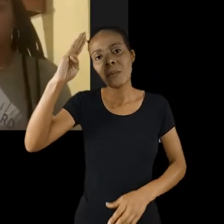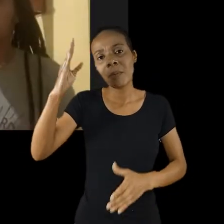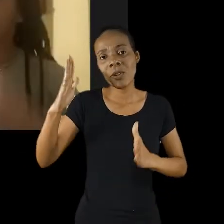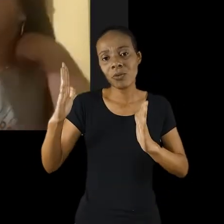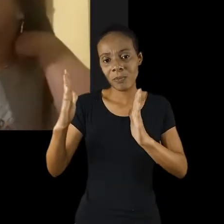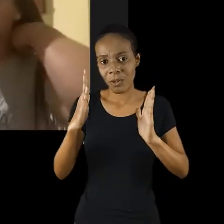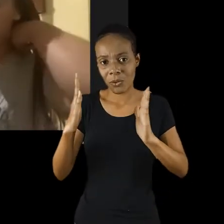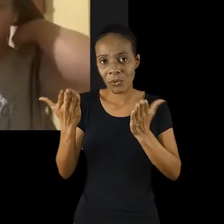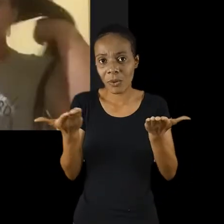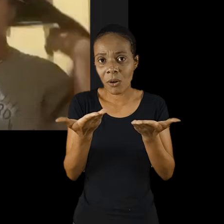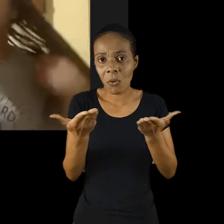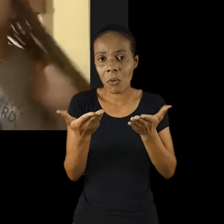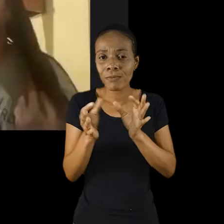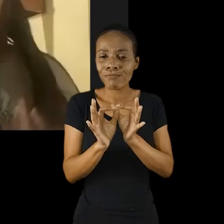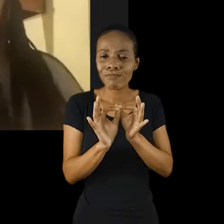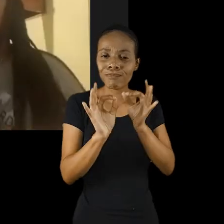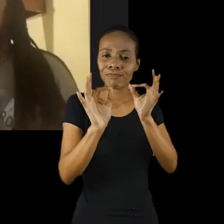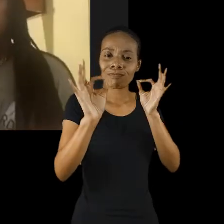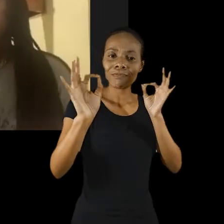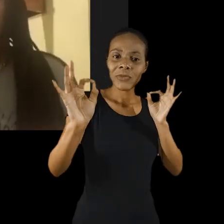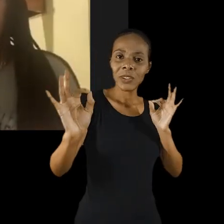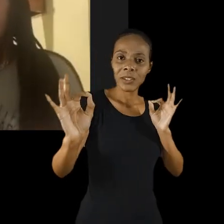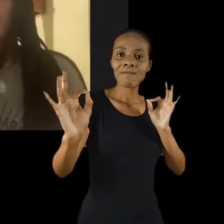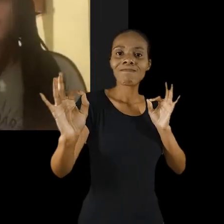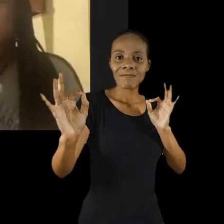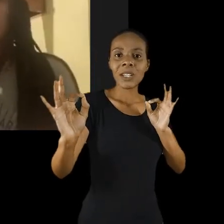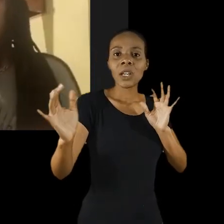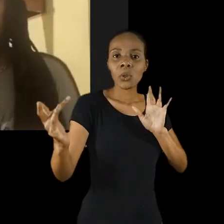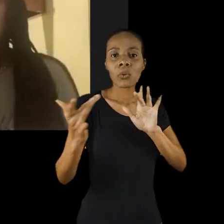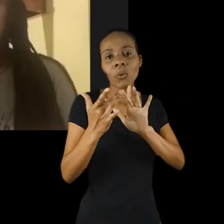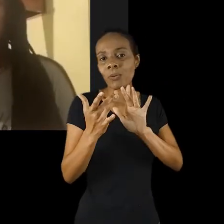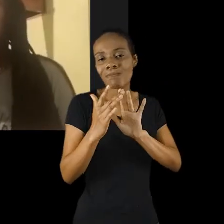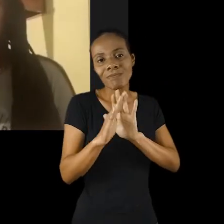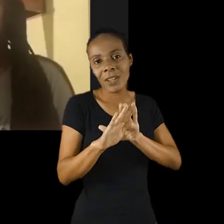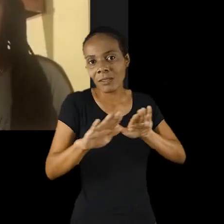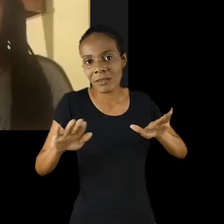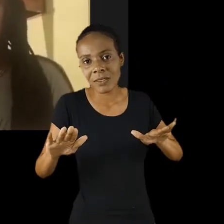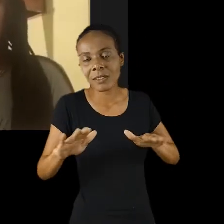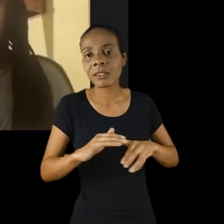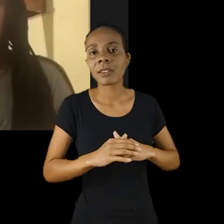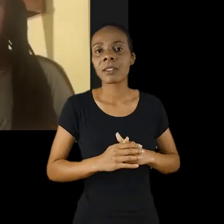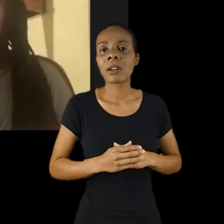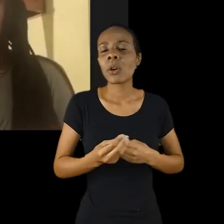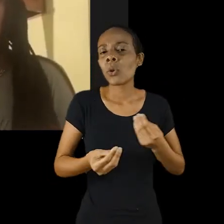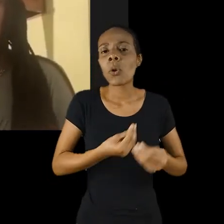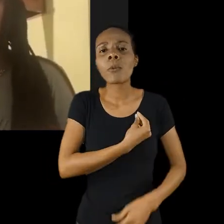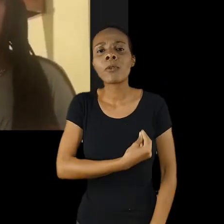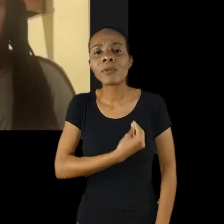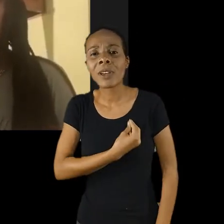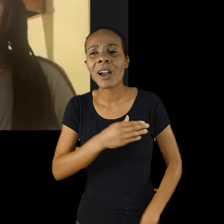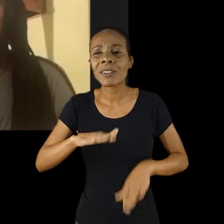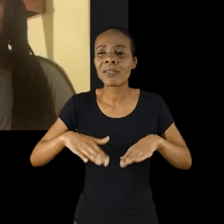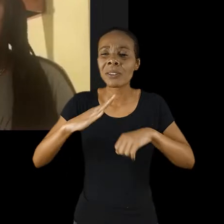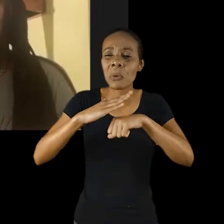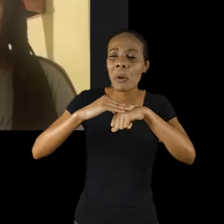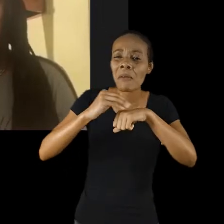do presente, do encontro, do contato, mas e como sobreviver com os afetos que às vezes são tão precários, ou